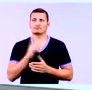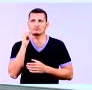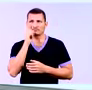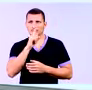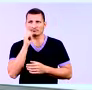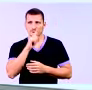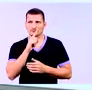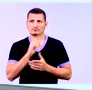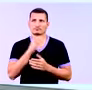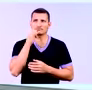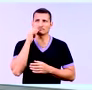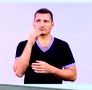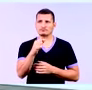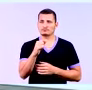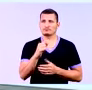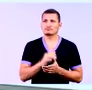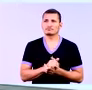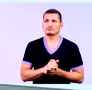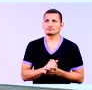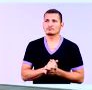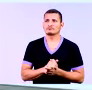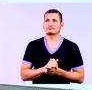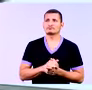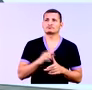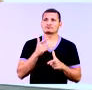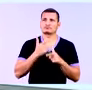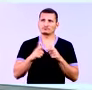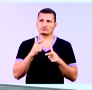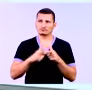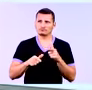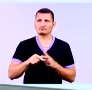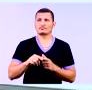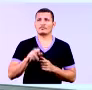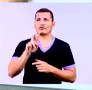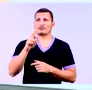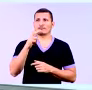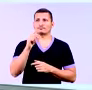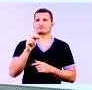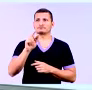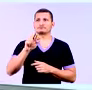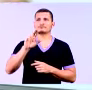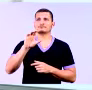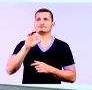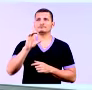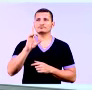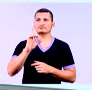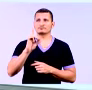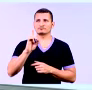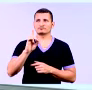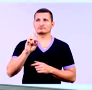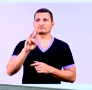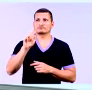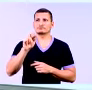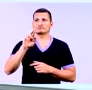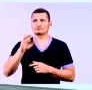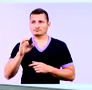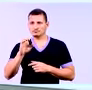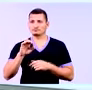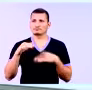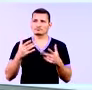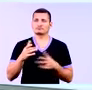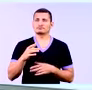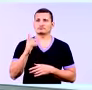no fornecimento de energia elétrica, um problema no hardware do equipamento servidor que armazena o banco de dados. Então, essas